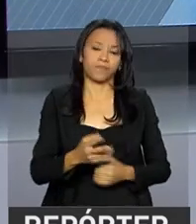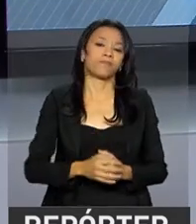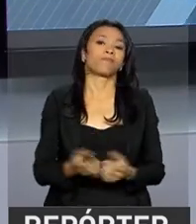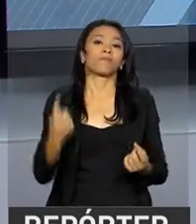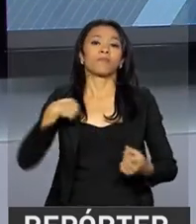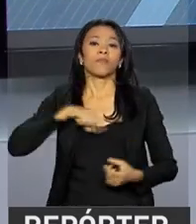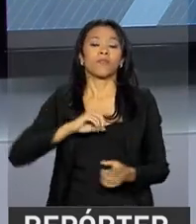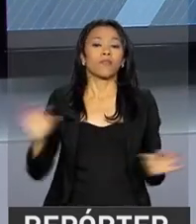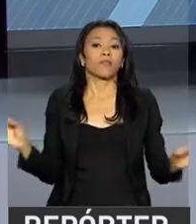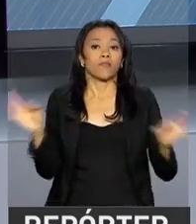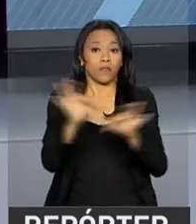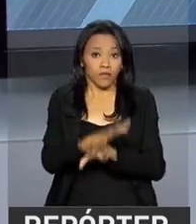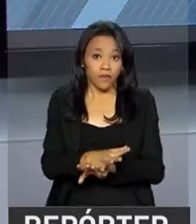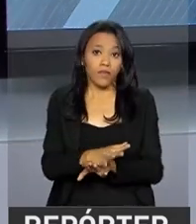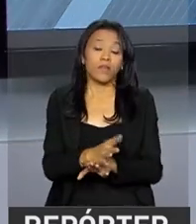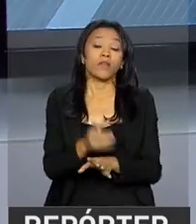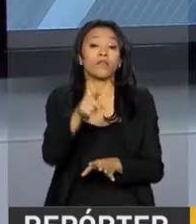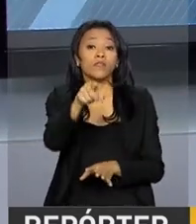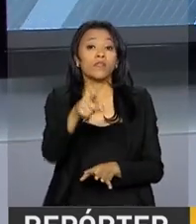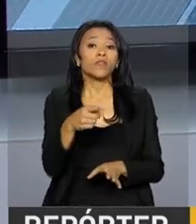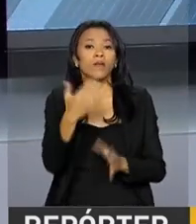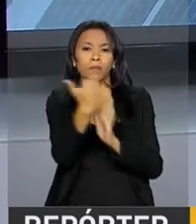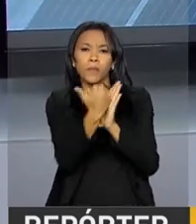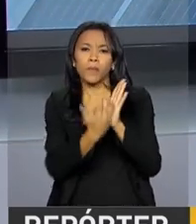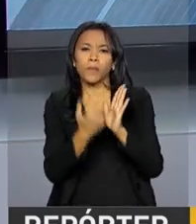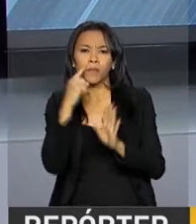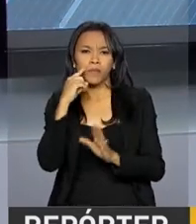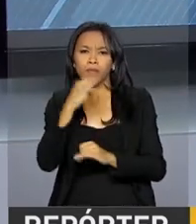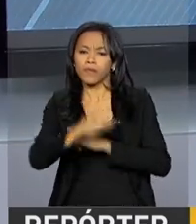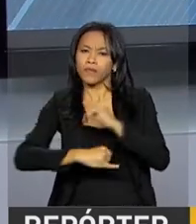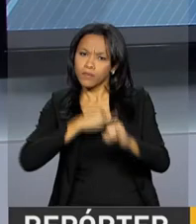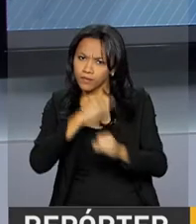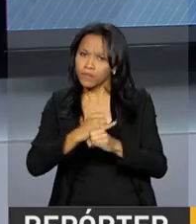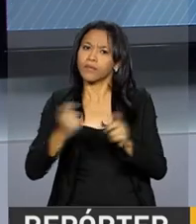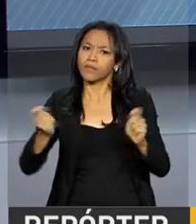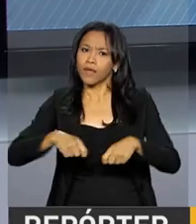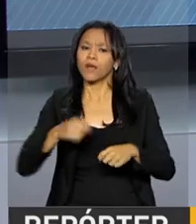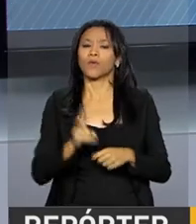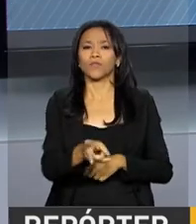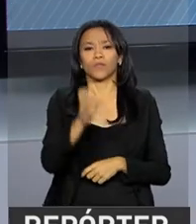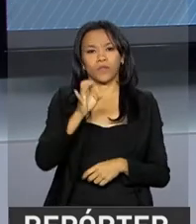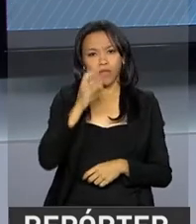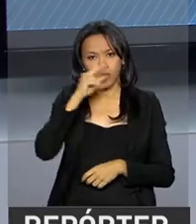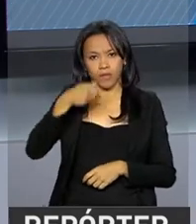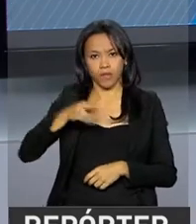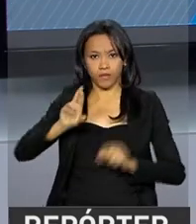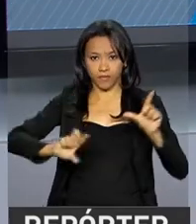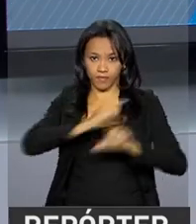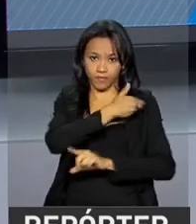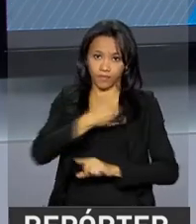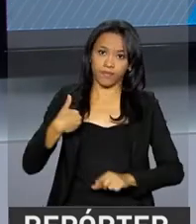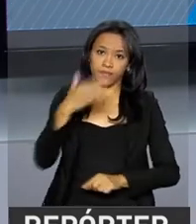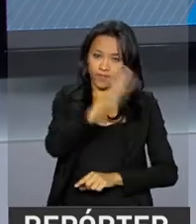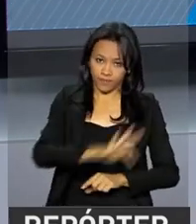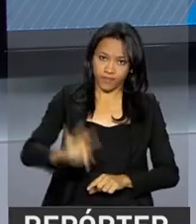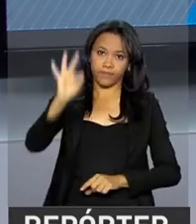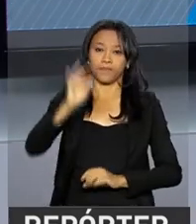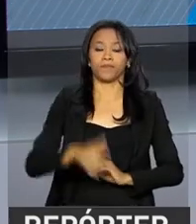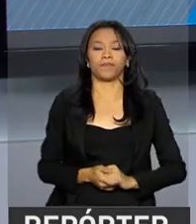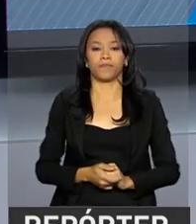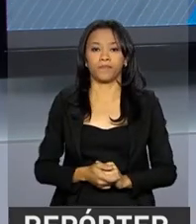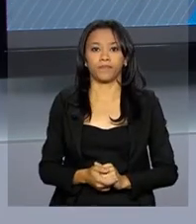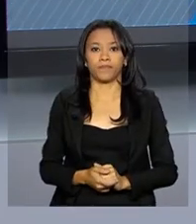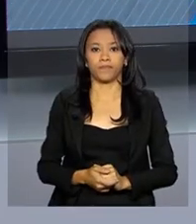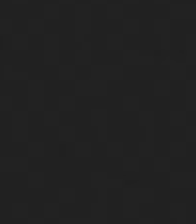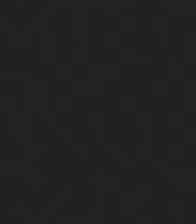ficamos por aqui acompanhe nossa programação também na internet continue na nbr a tv do governo federal